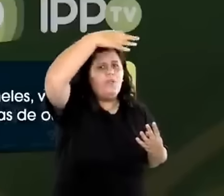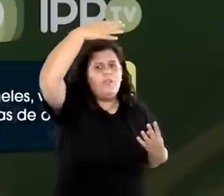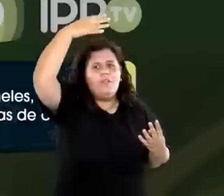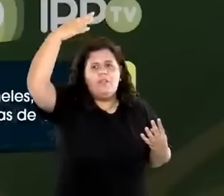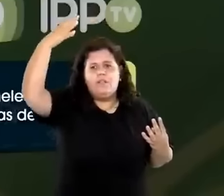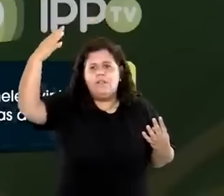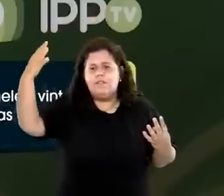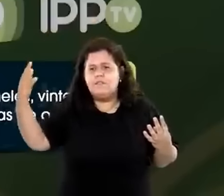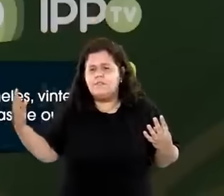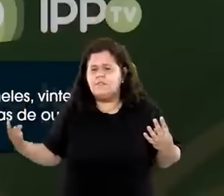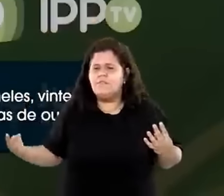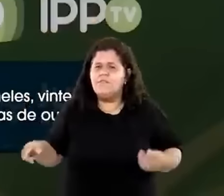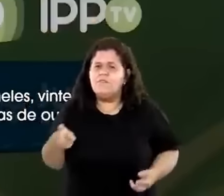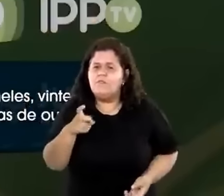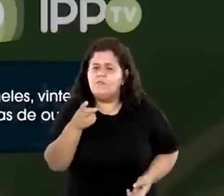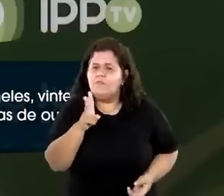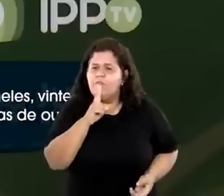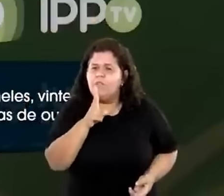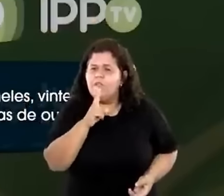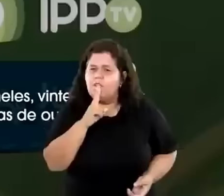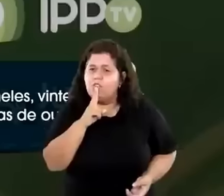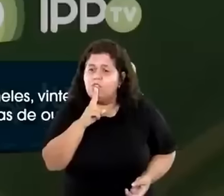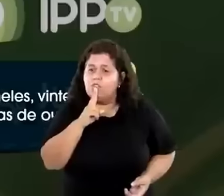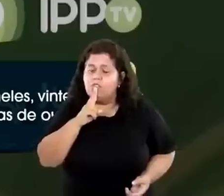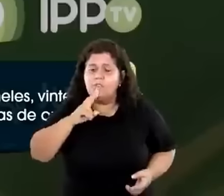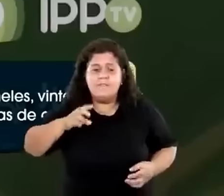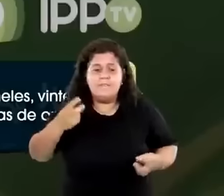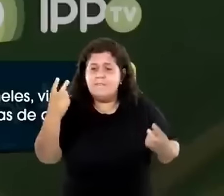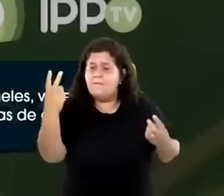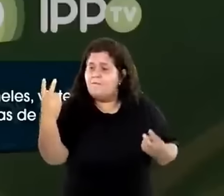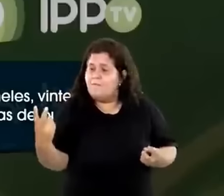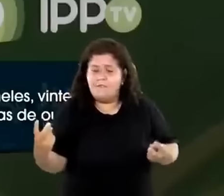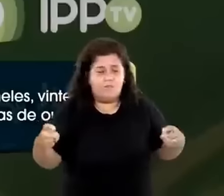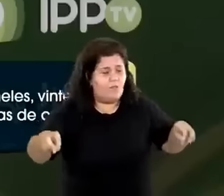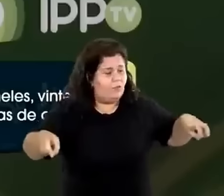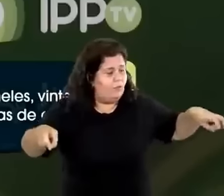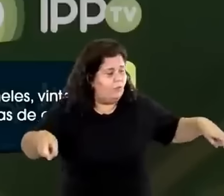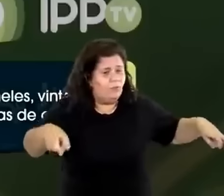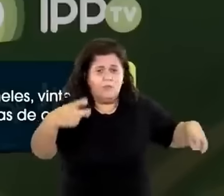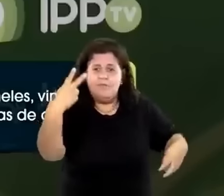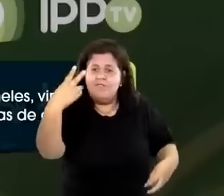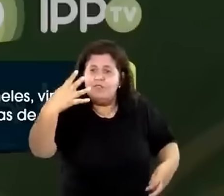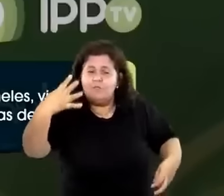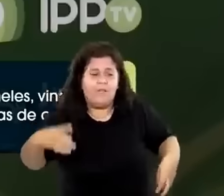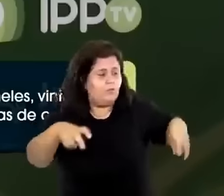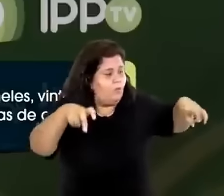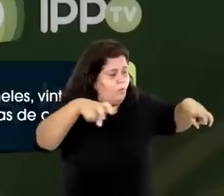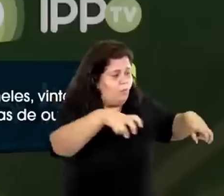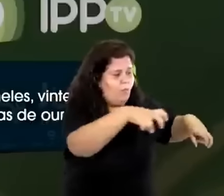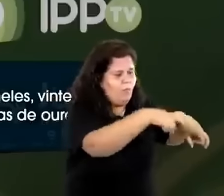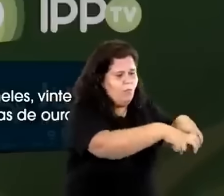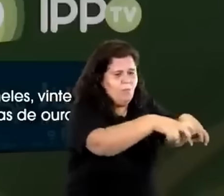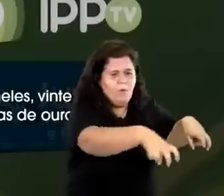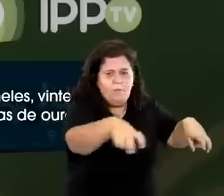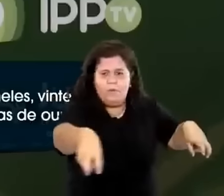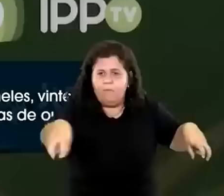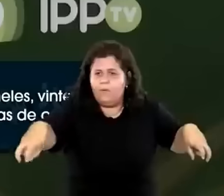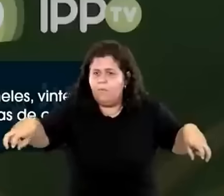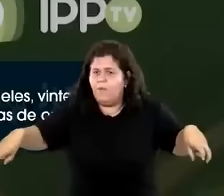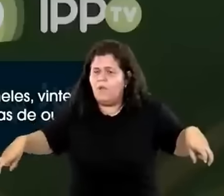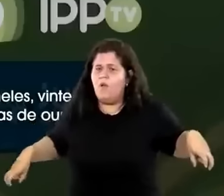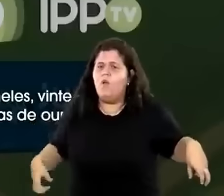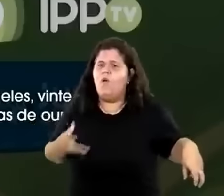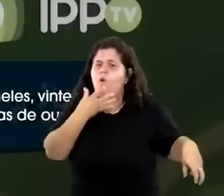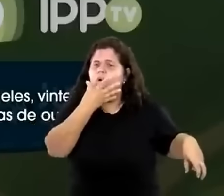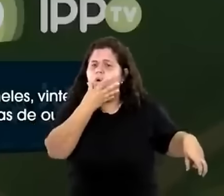a Esmeralda ao redor do Trono há também 24 Tronos e assentados neles 24 anciãos vestidos de